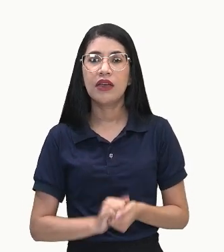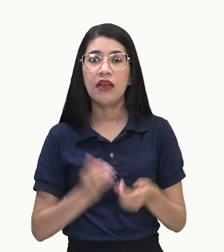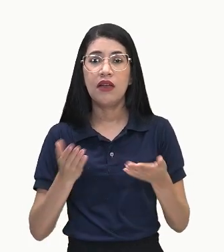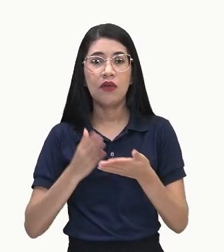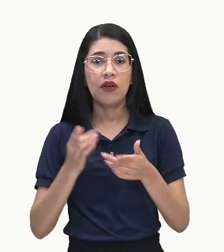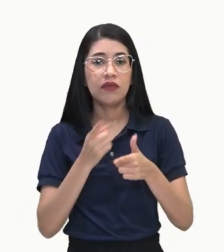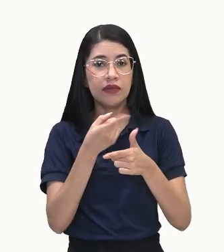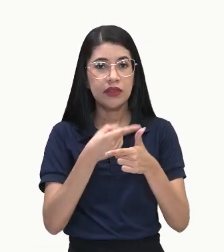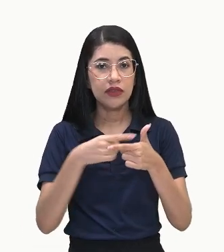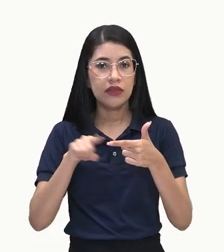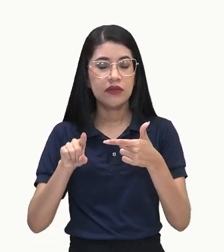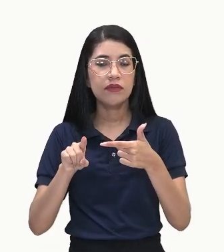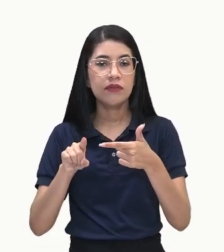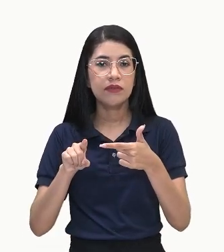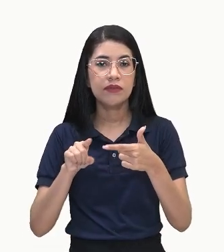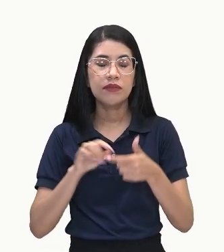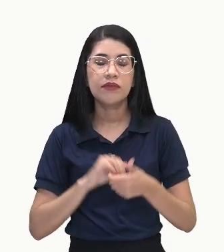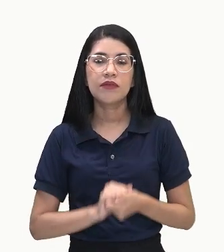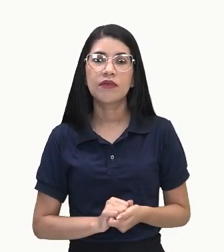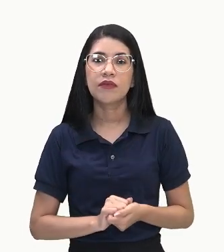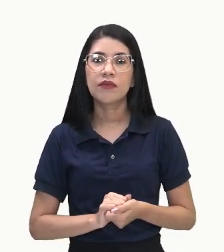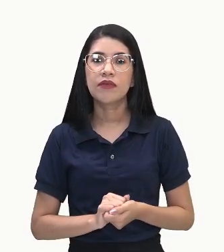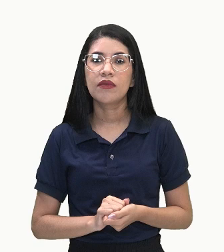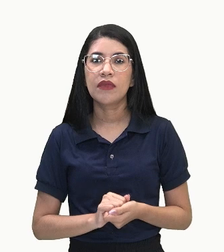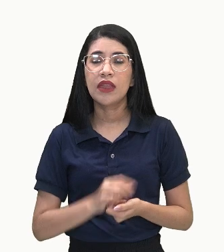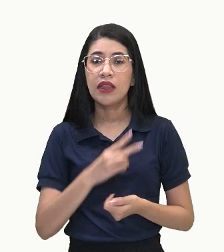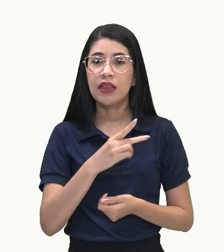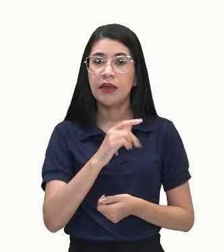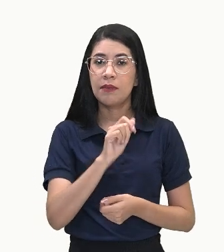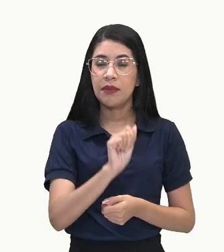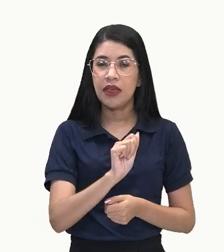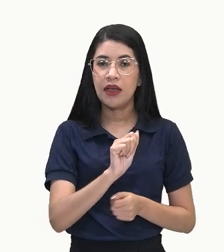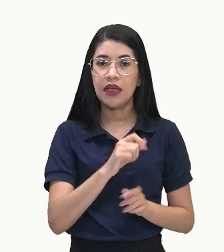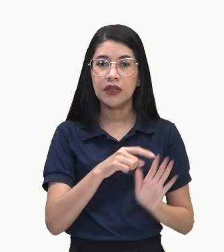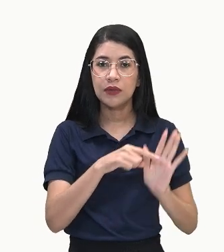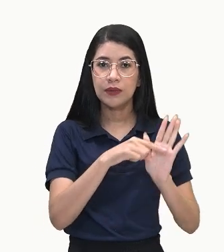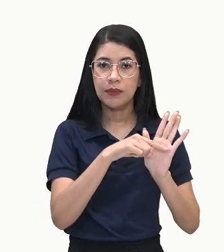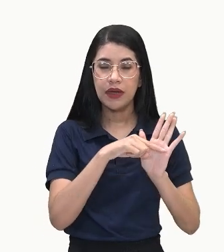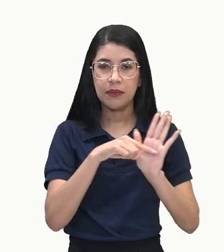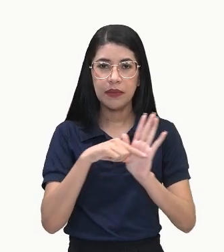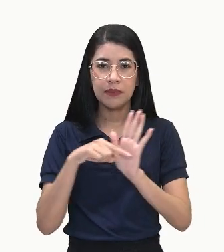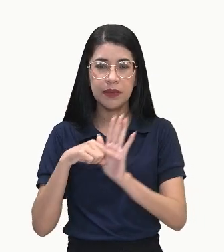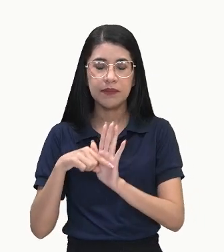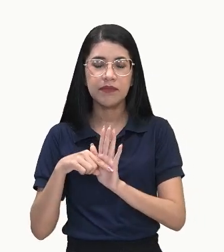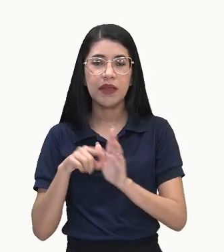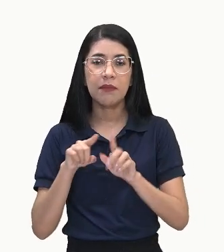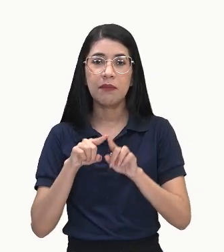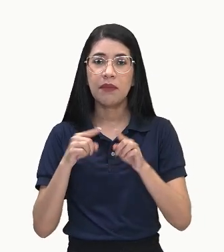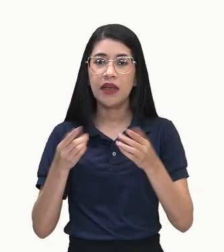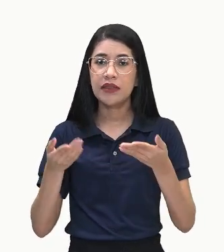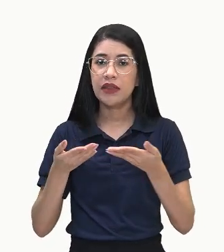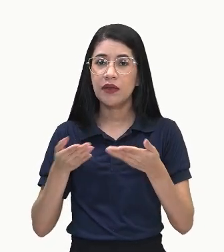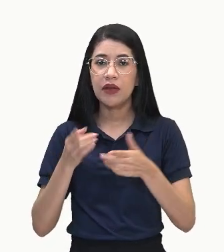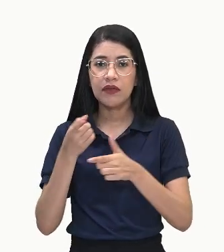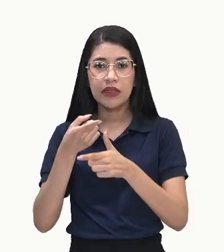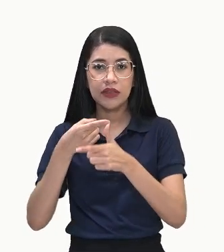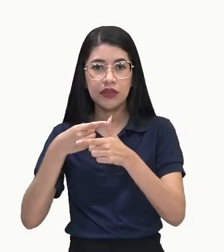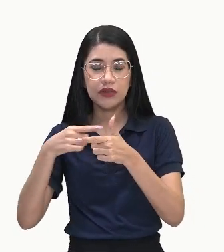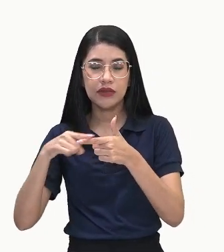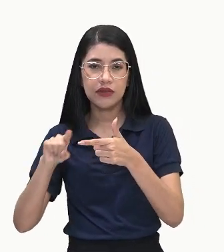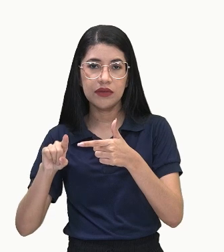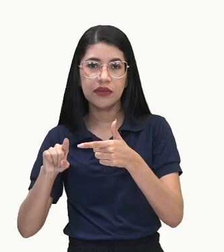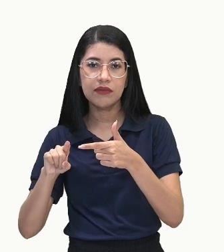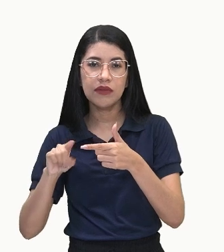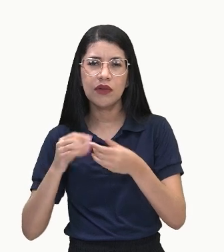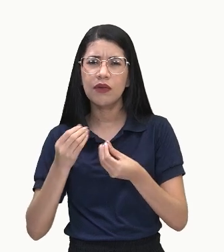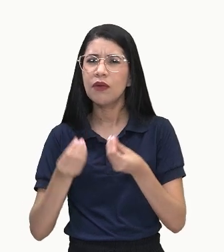dividir, tá? Você vai dividir. Lá na PA a gente subtrai, tá bom? Aqui nós iremos dividir.